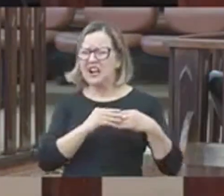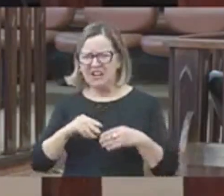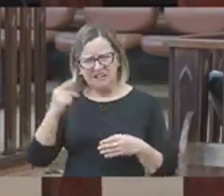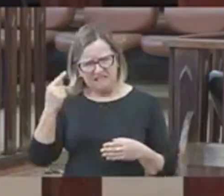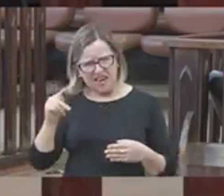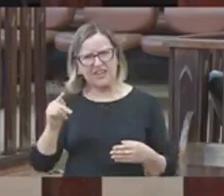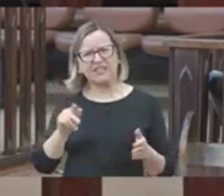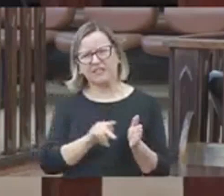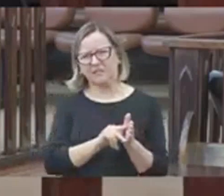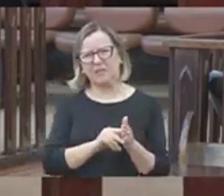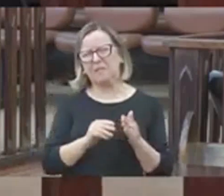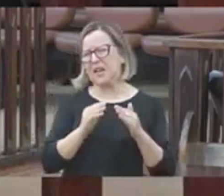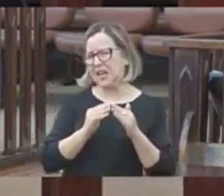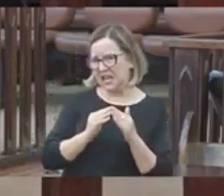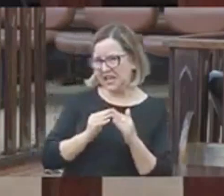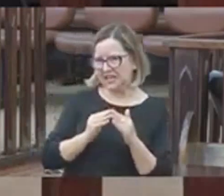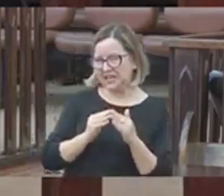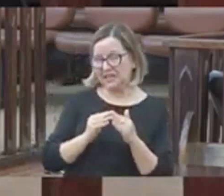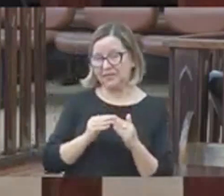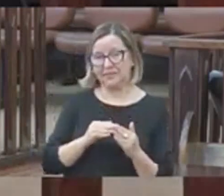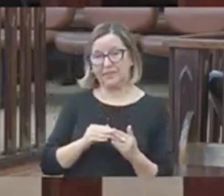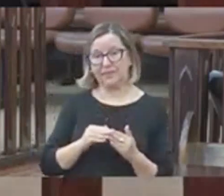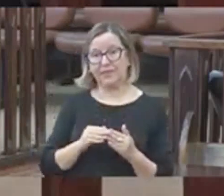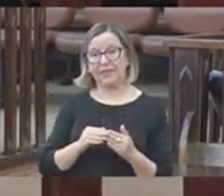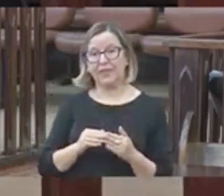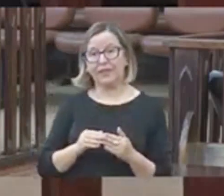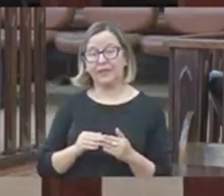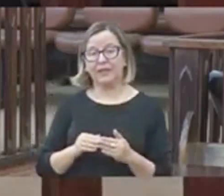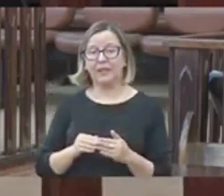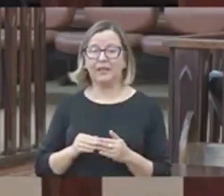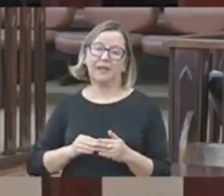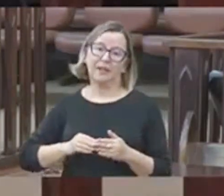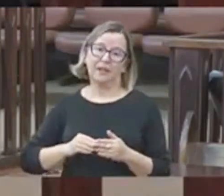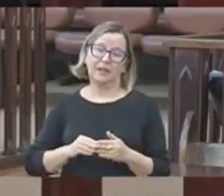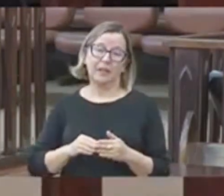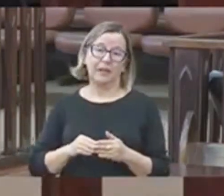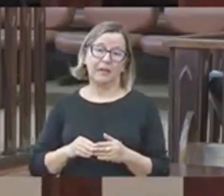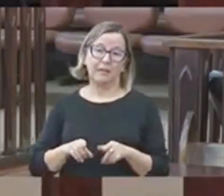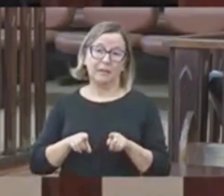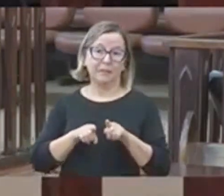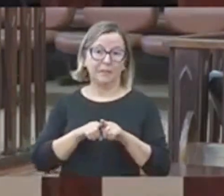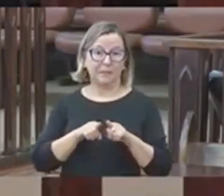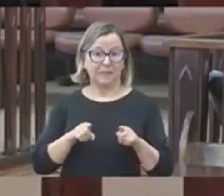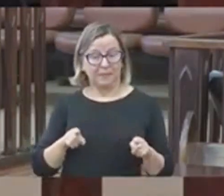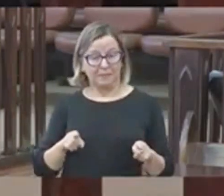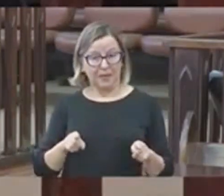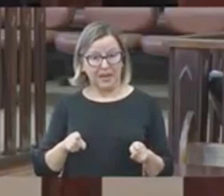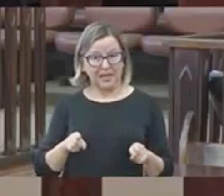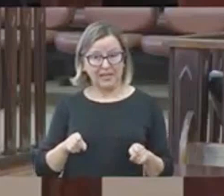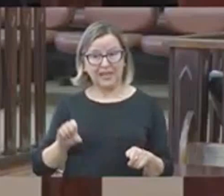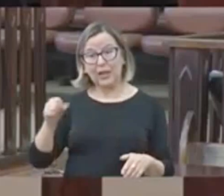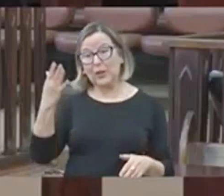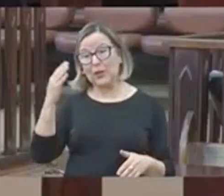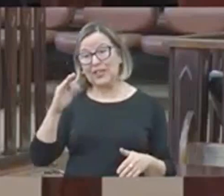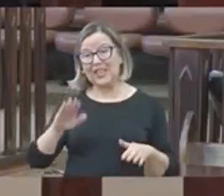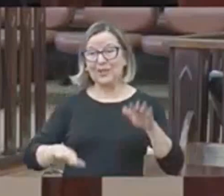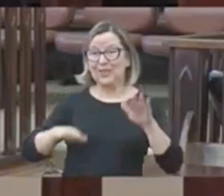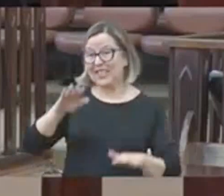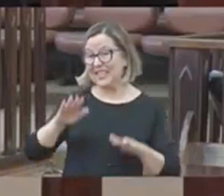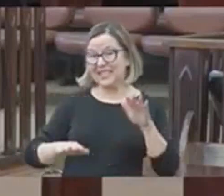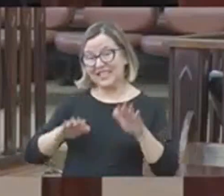marido não assumir a sua posição diante de Deus. Então nós vamos ver esse desequilíbrio completo.